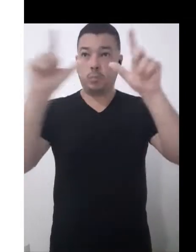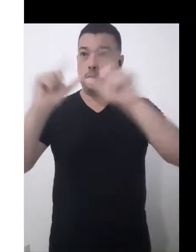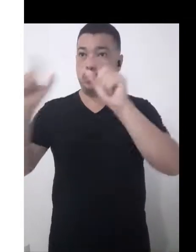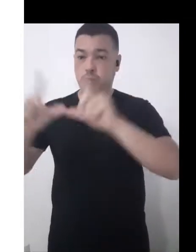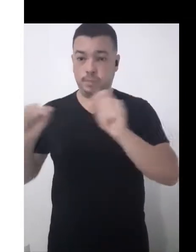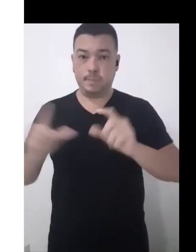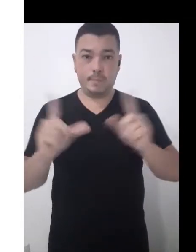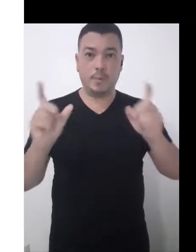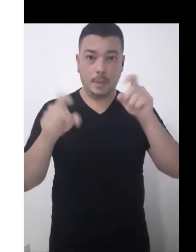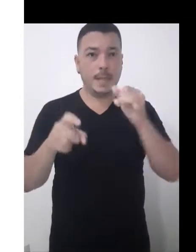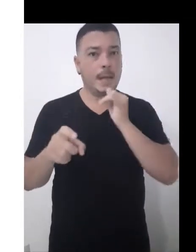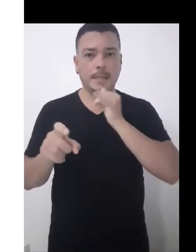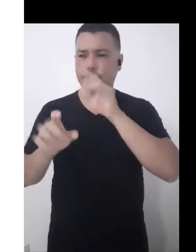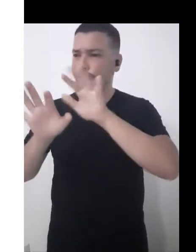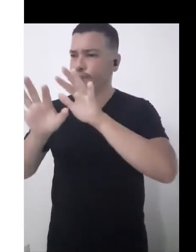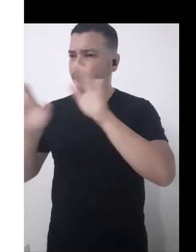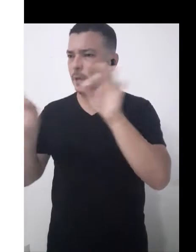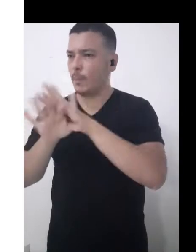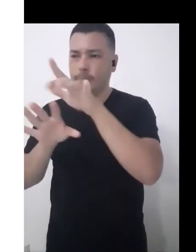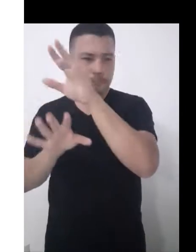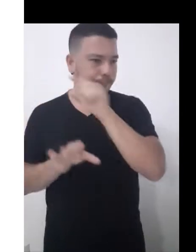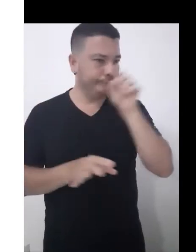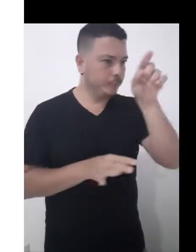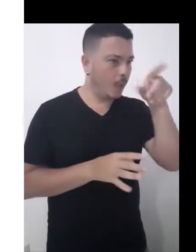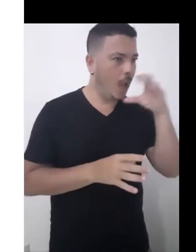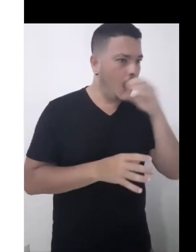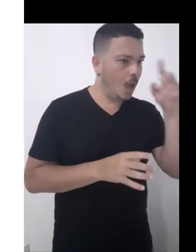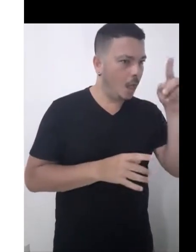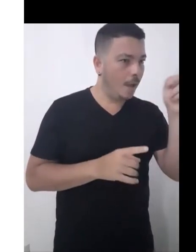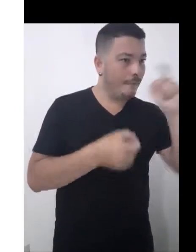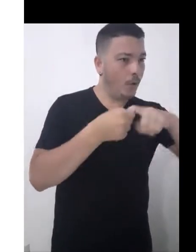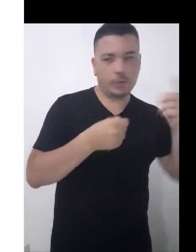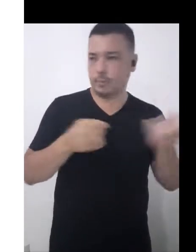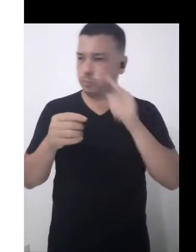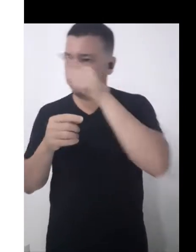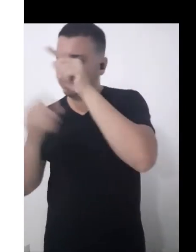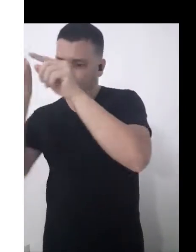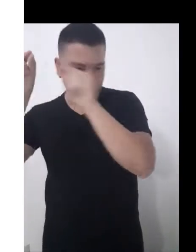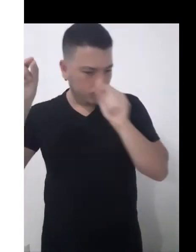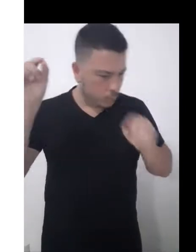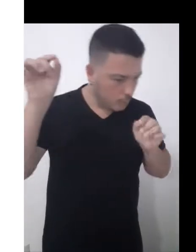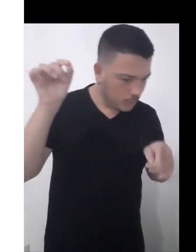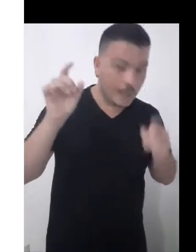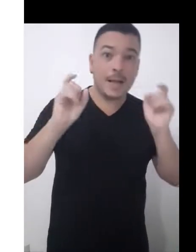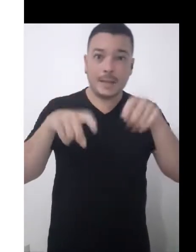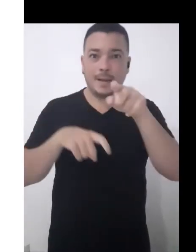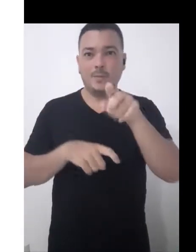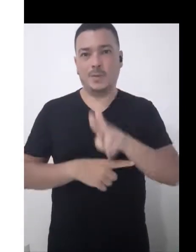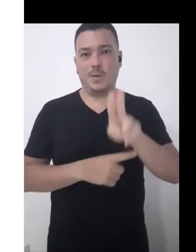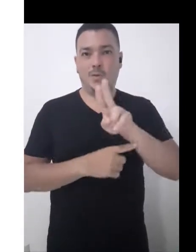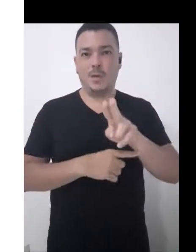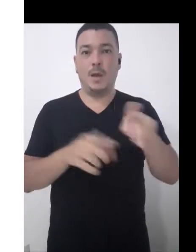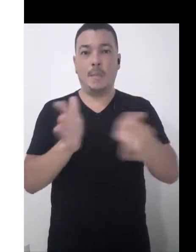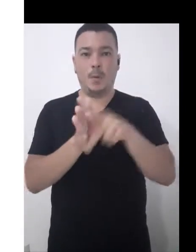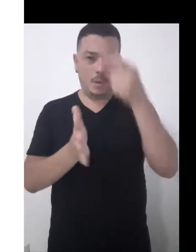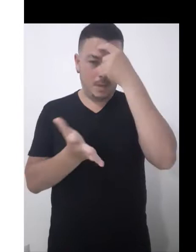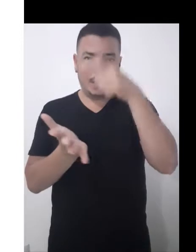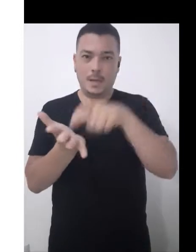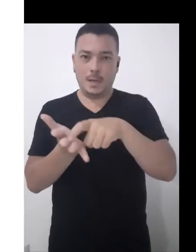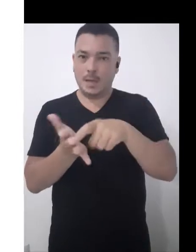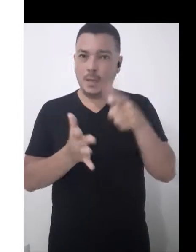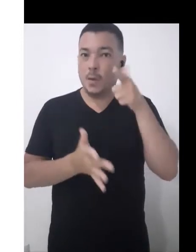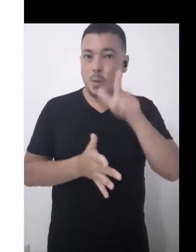uso, inclusive o sistema operacional. Né? Parte da nossa memória RAM, lá dos gigas de memória RAM que a gente tem, é gasto com o sistema operacional.